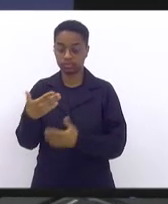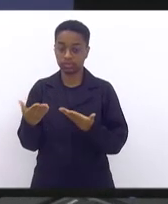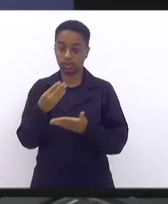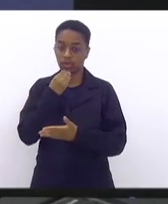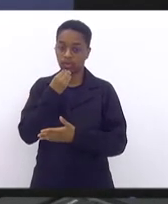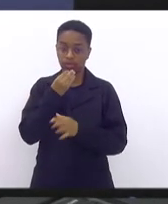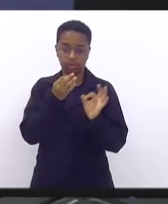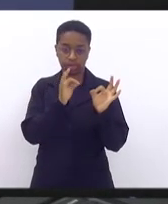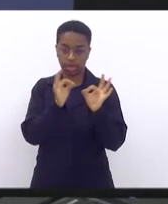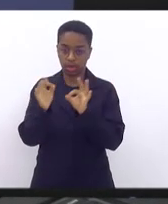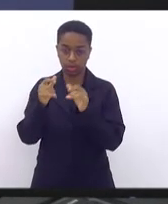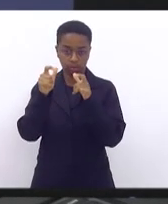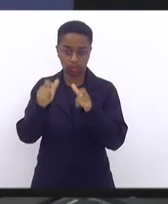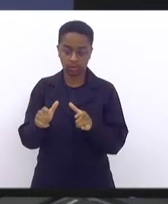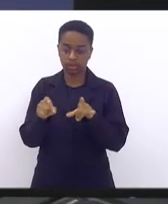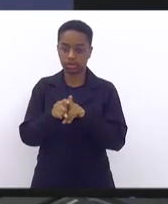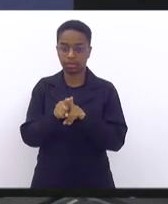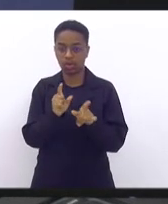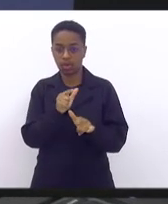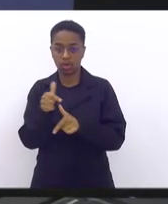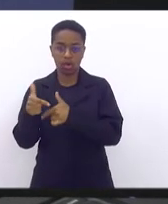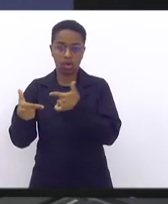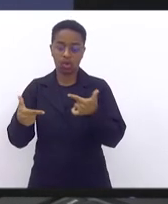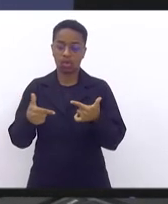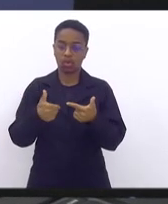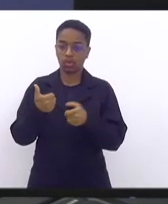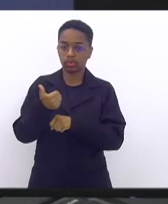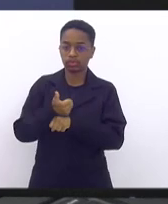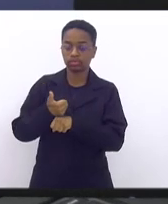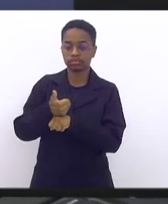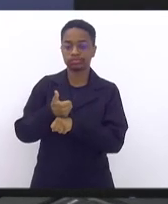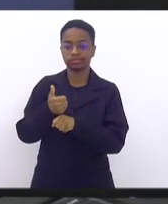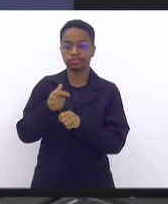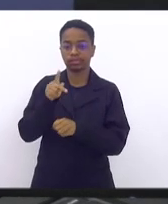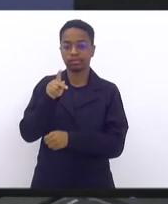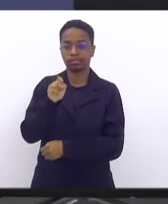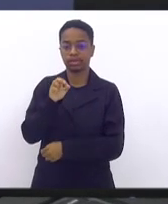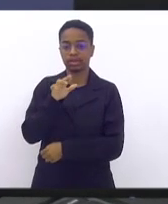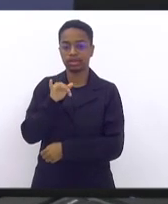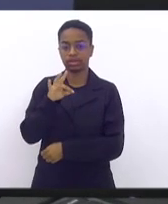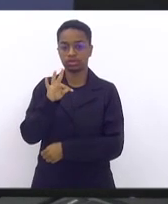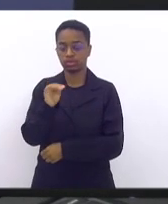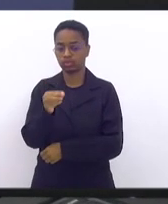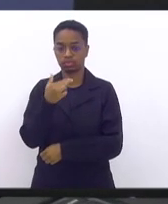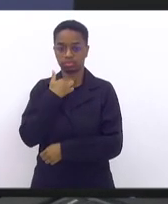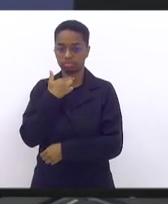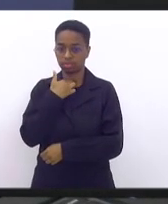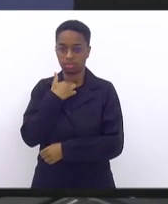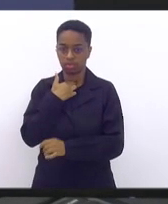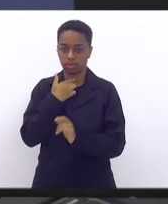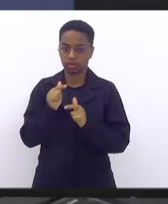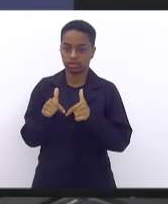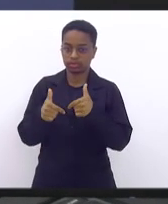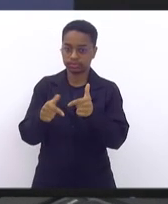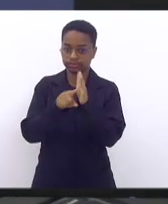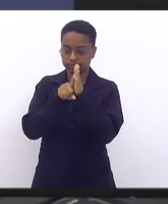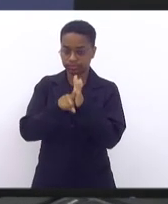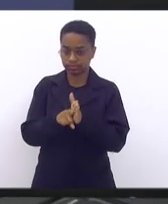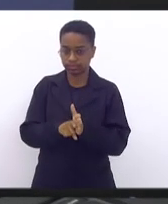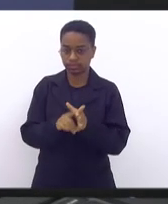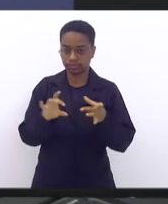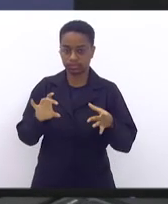outro cargo, inclusive outros cargos de peritos, pode realizar os exames previstos